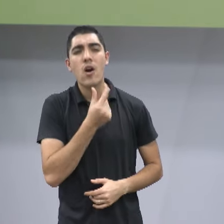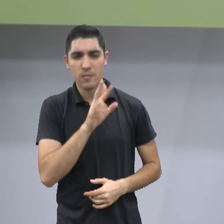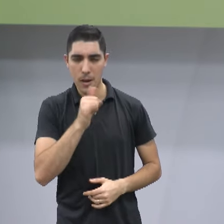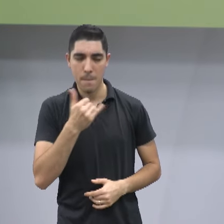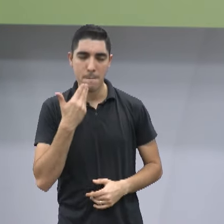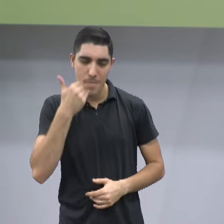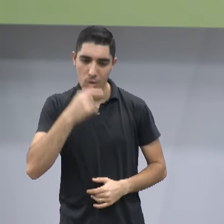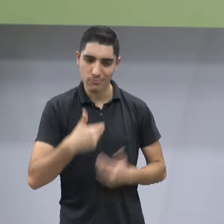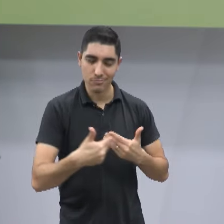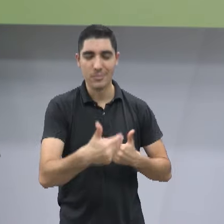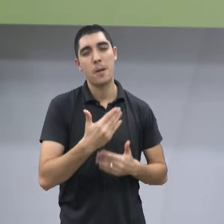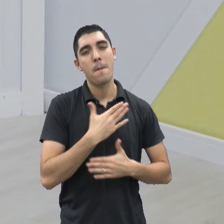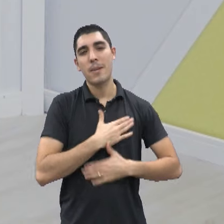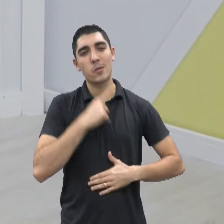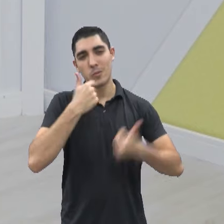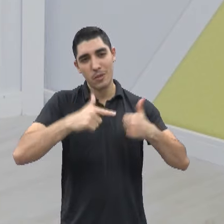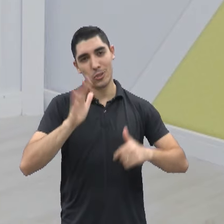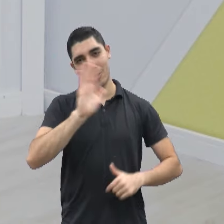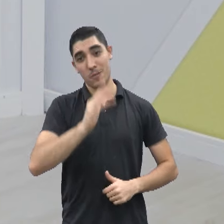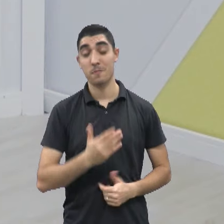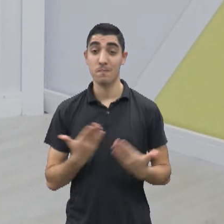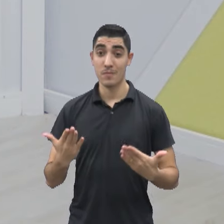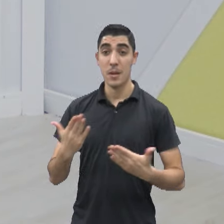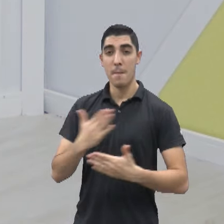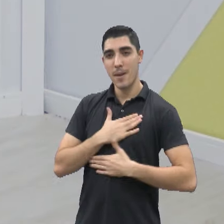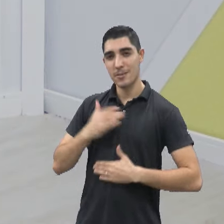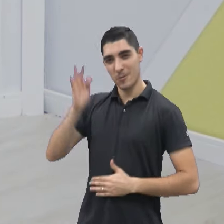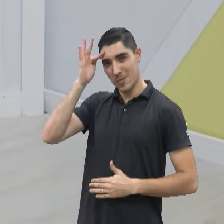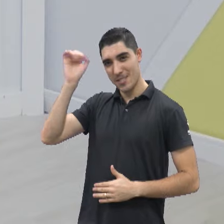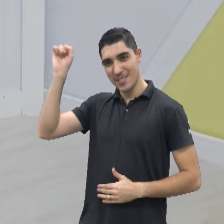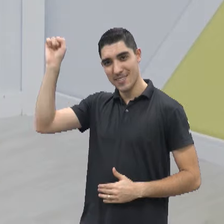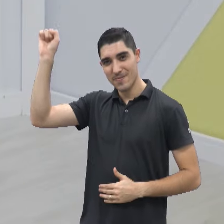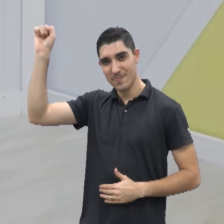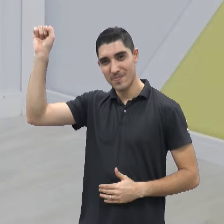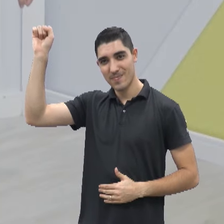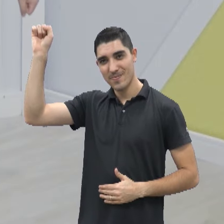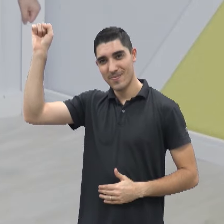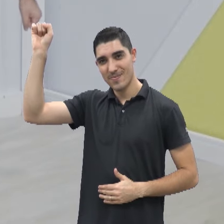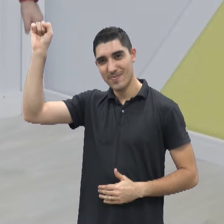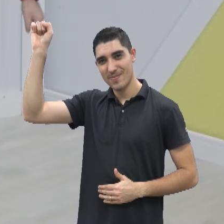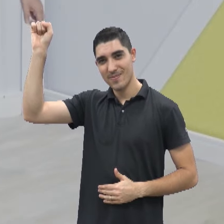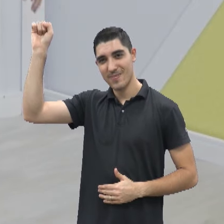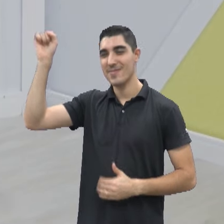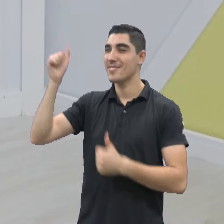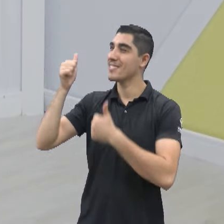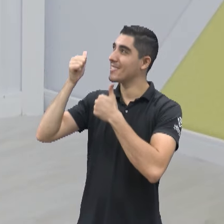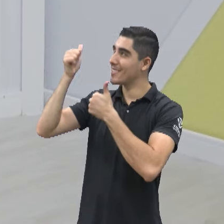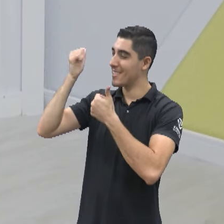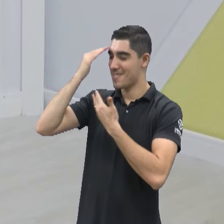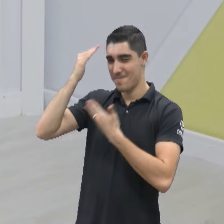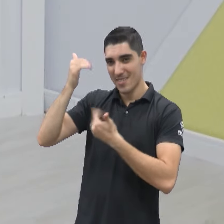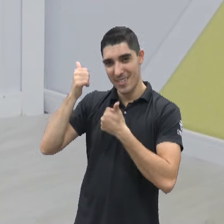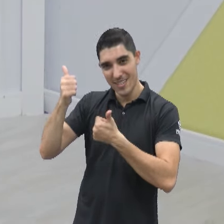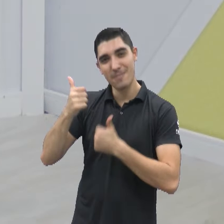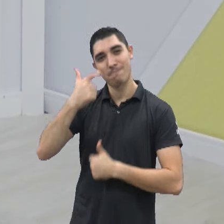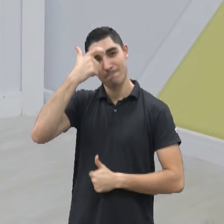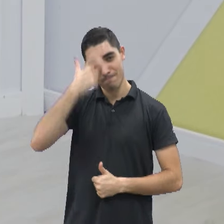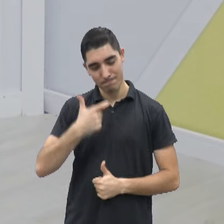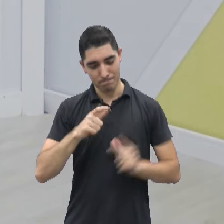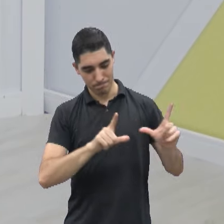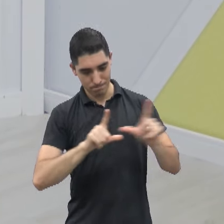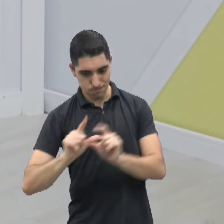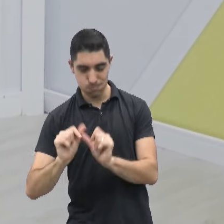Foi um prazer inenarrável. Tchau. Valeu, gente. Luizão, aquele abraço pra você, hein? Agora eu posso vir aqui. Aê, Luizão, grande abraço. Obrigado, Luizão, sempre